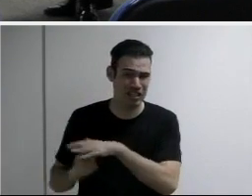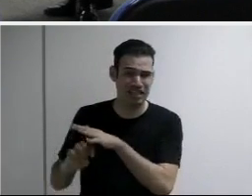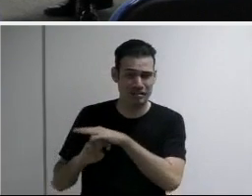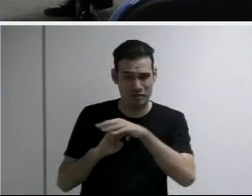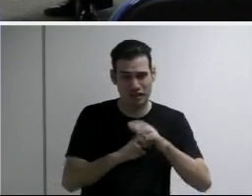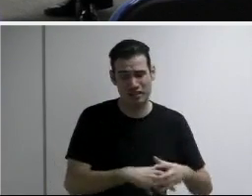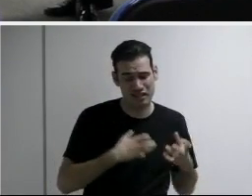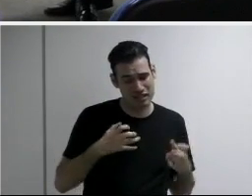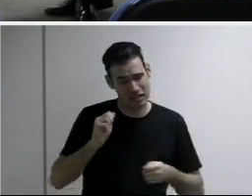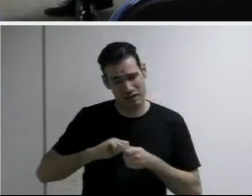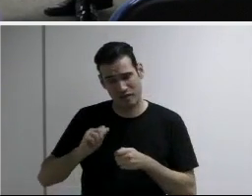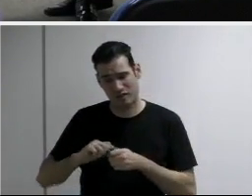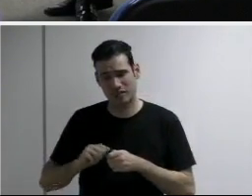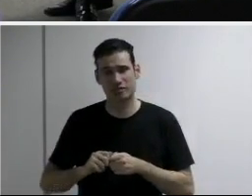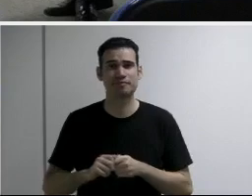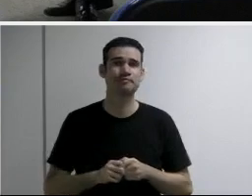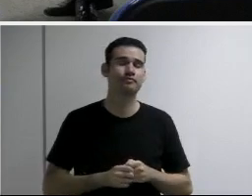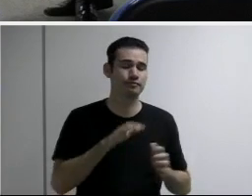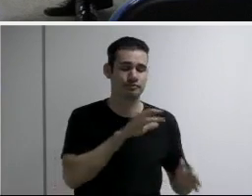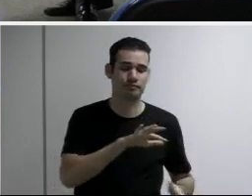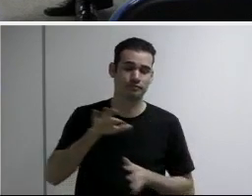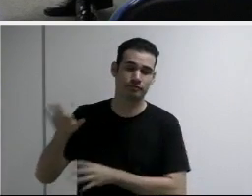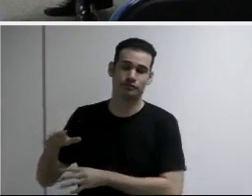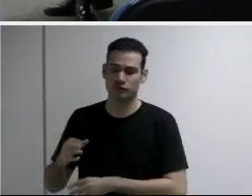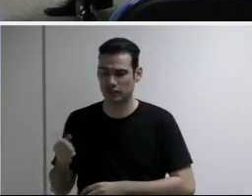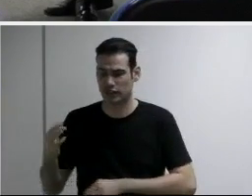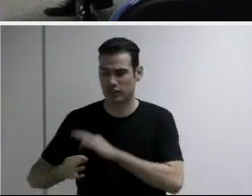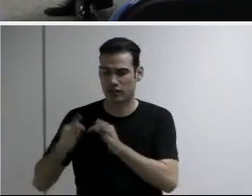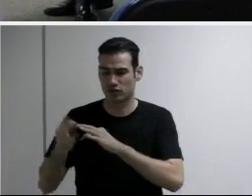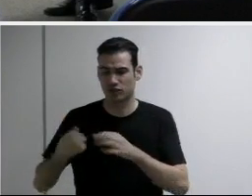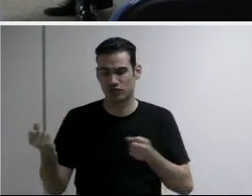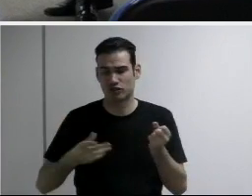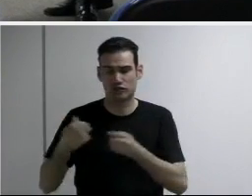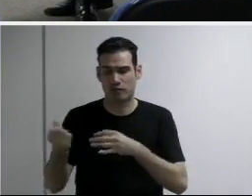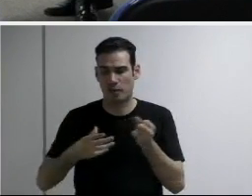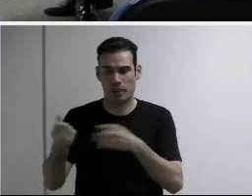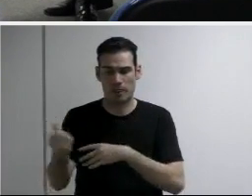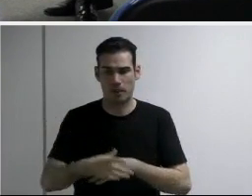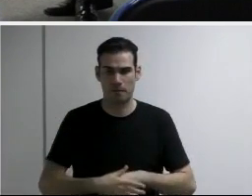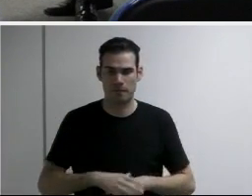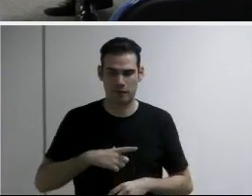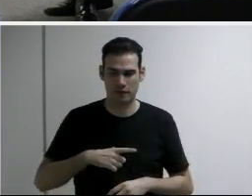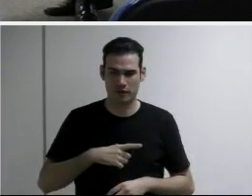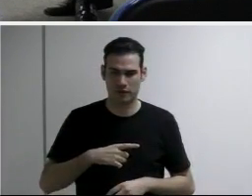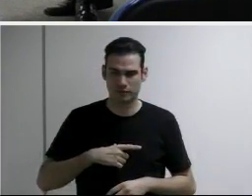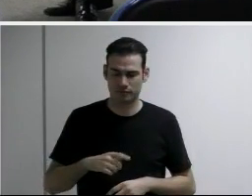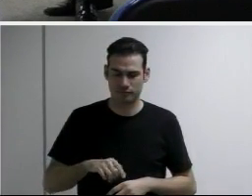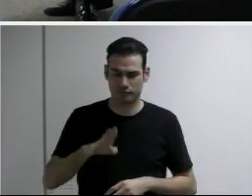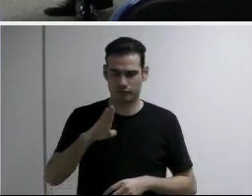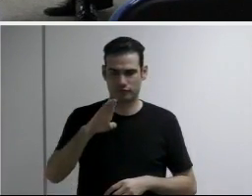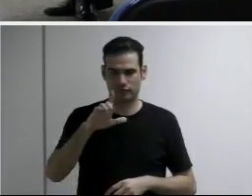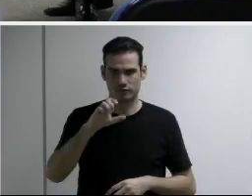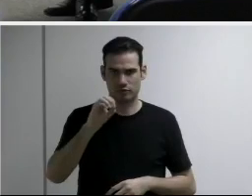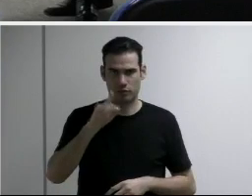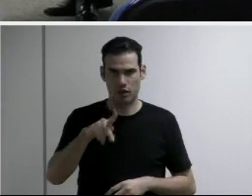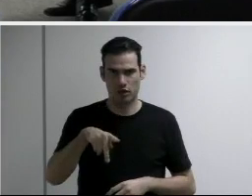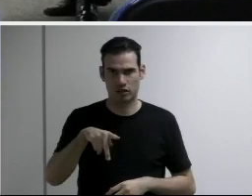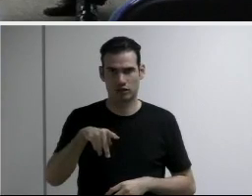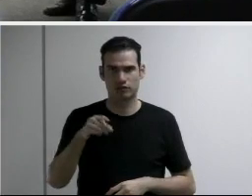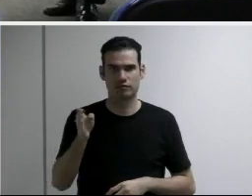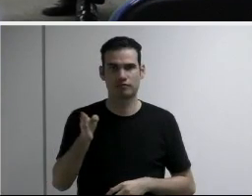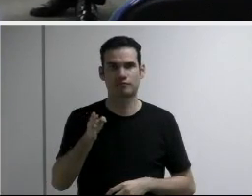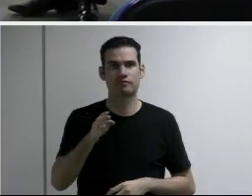relação a blockchain e novas tecnologias, falando especificamente de blockchain, tem muito hype sobre blockchain. Até o Danilo fez um comentário bem sutil, né?